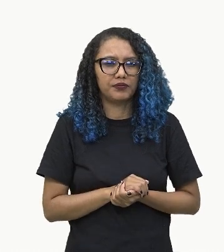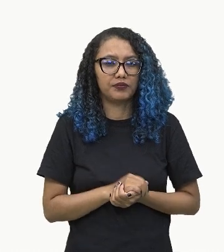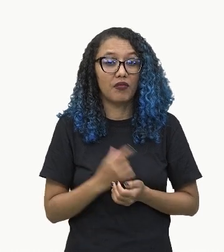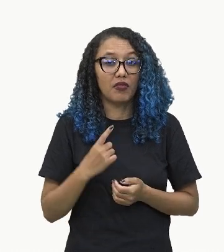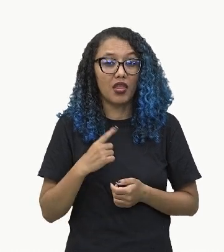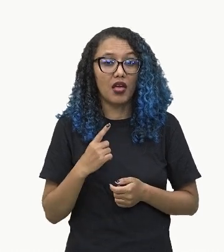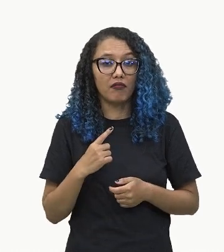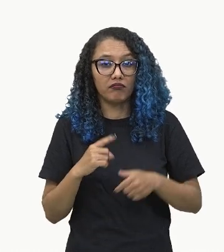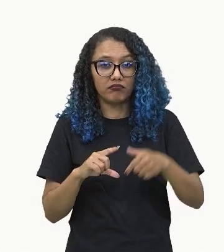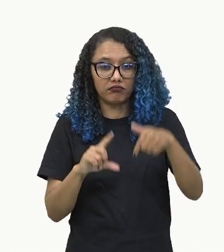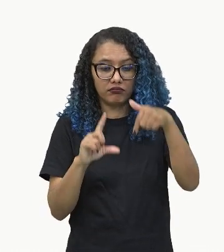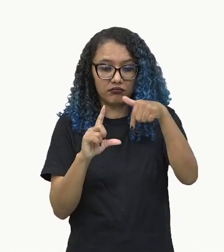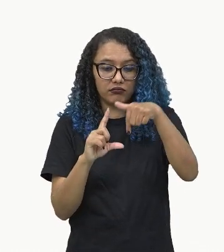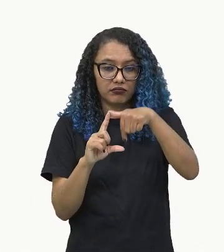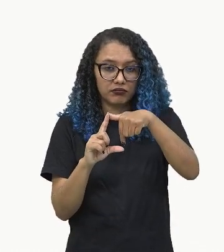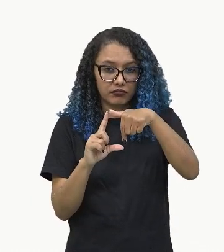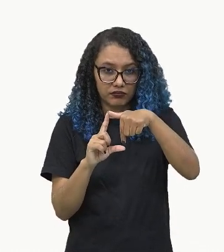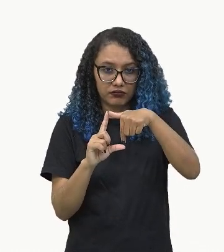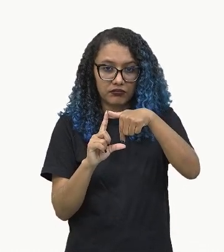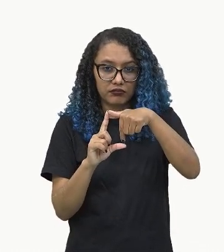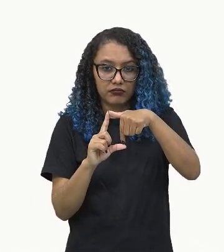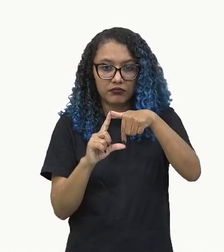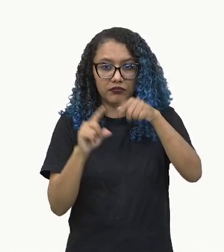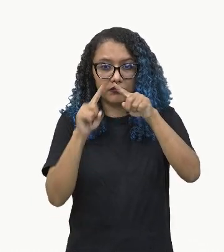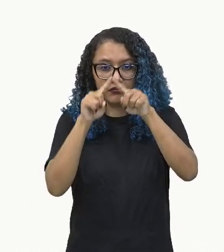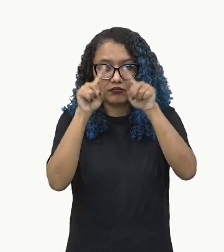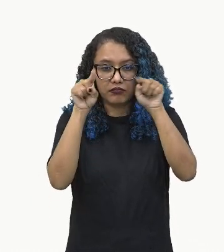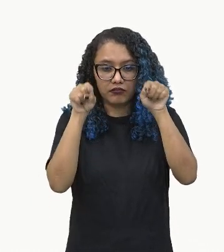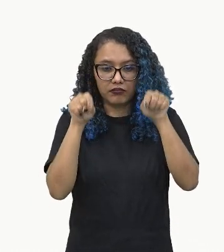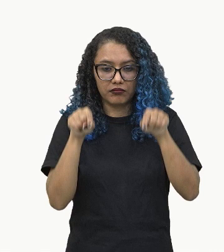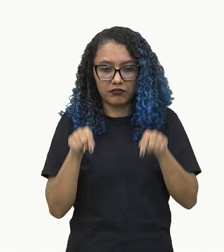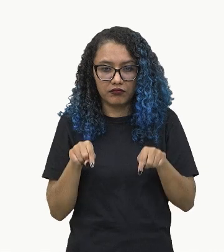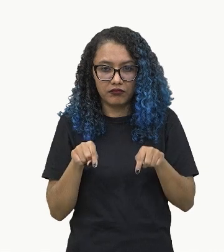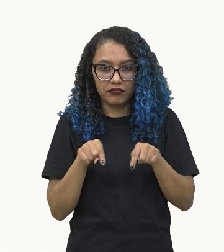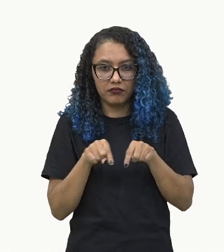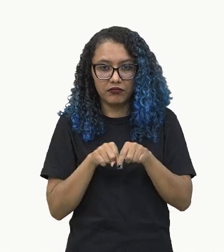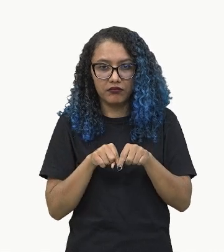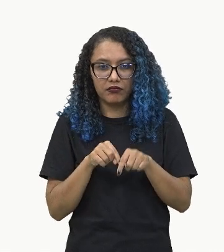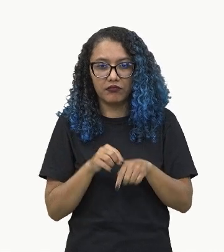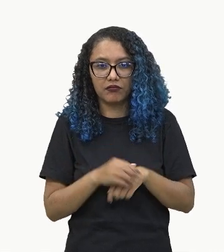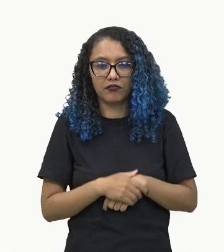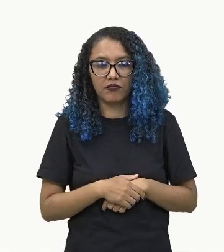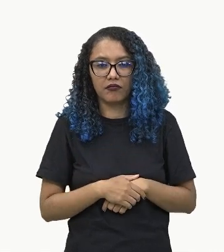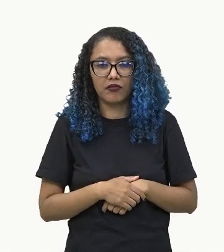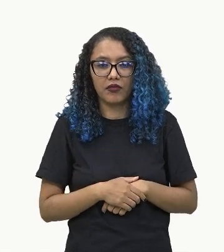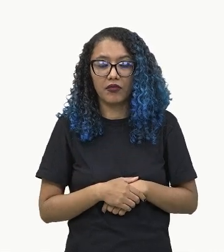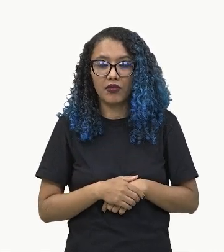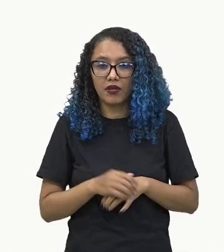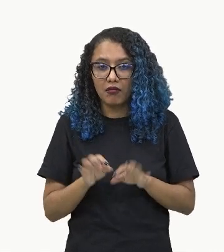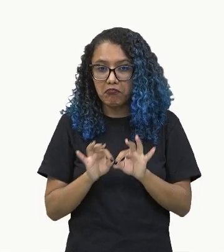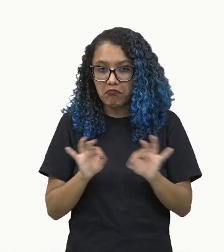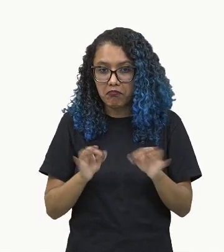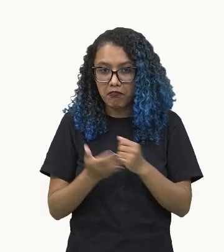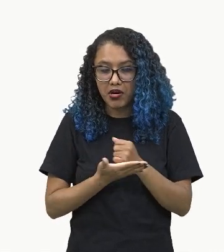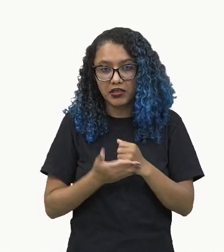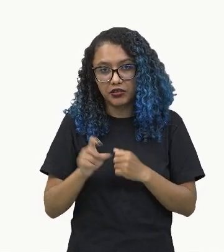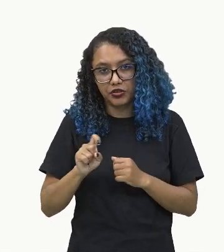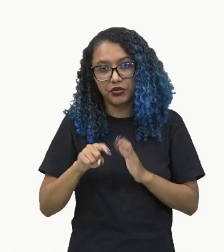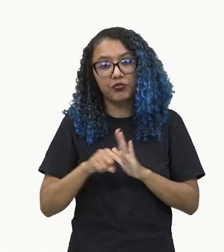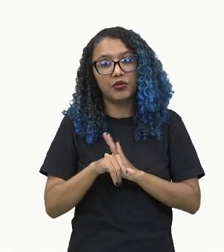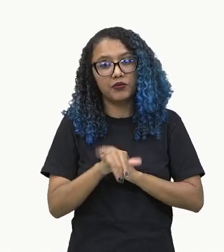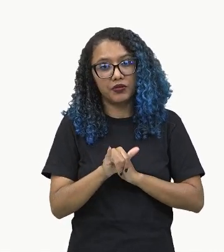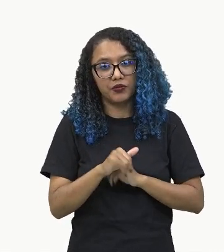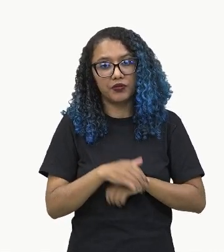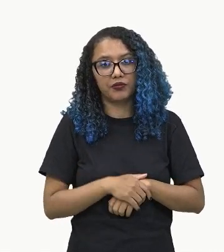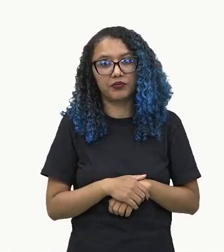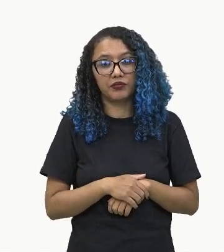retângulo que vai ter aqui de base, né? Ó, x menos y,